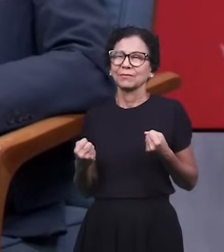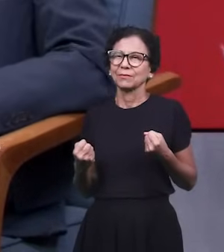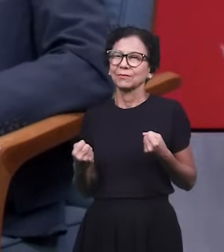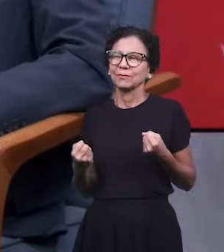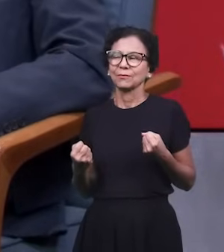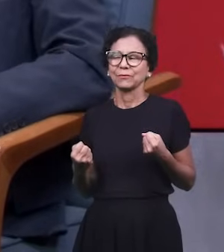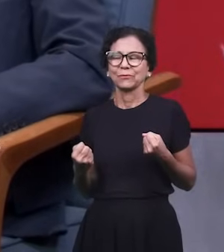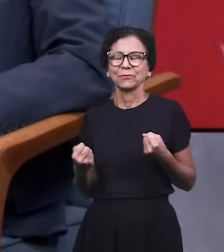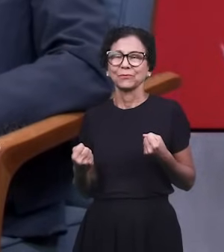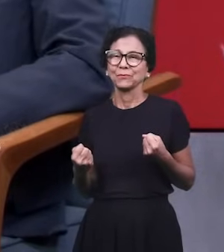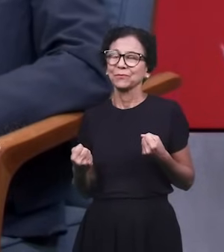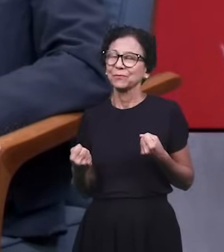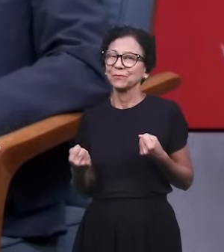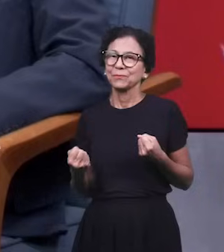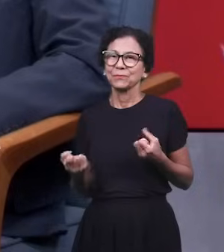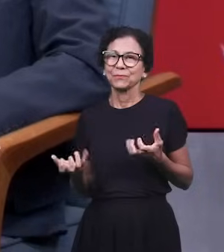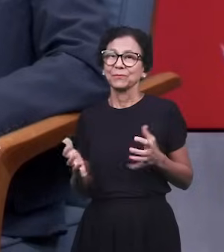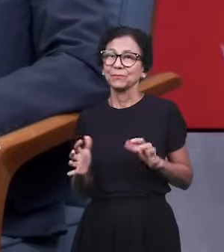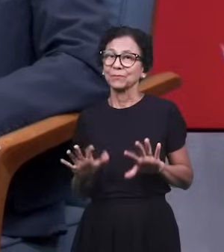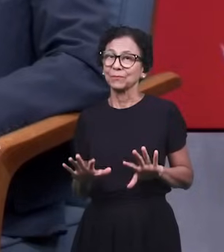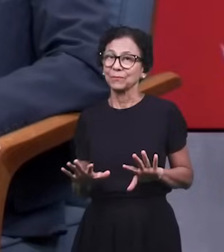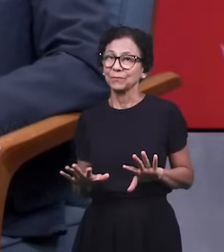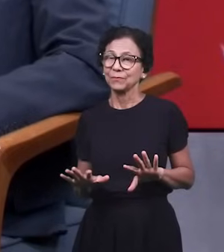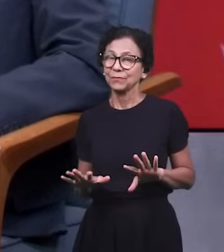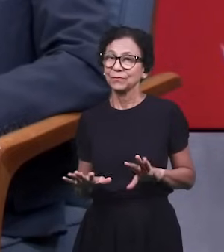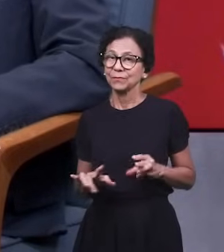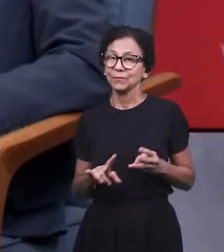É um ensino muito sério para nós.